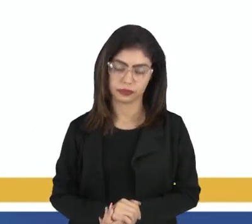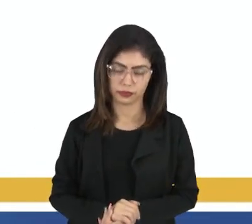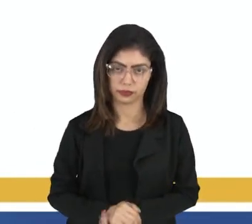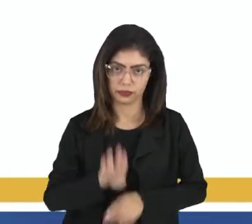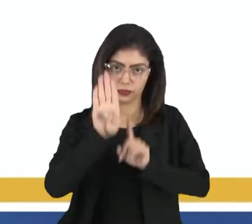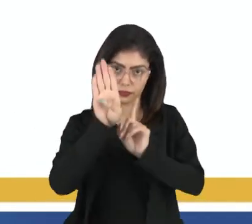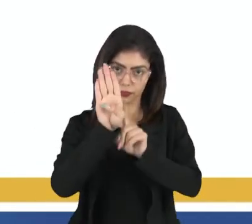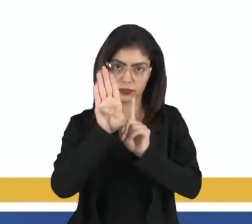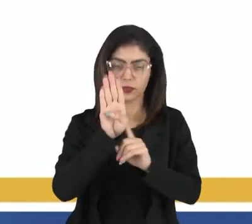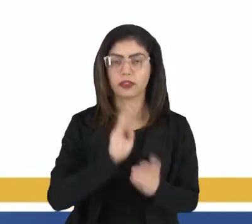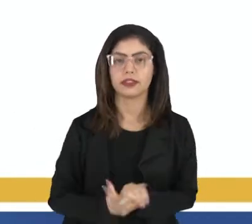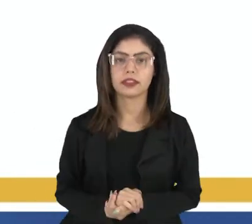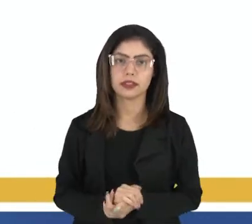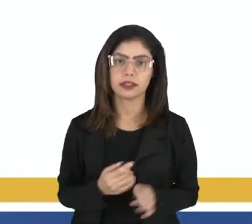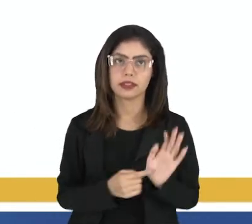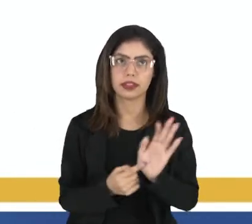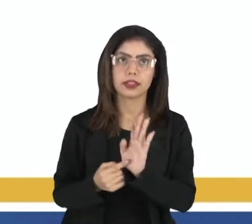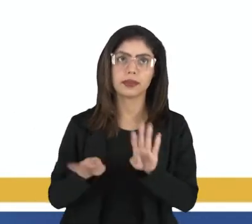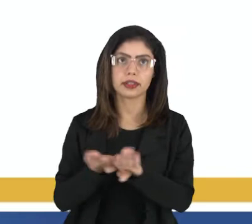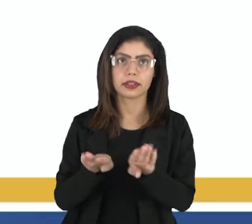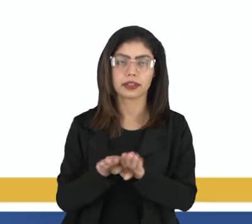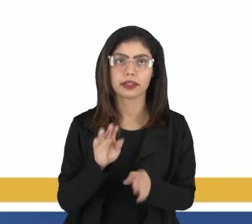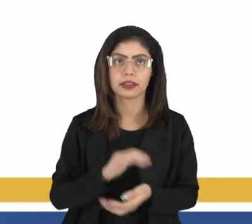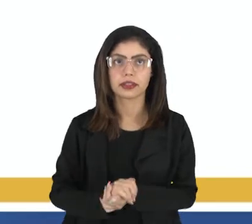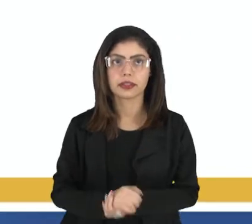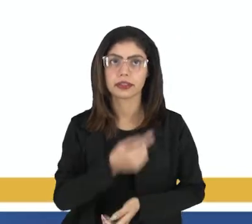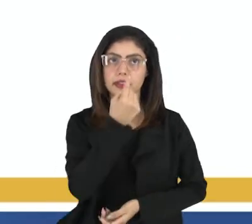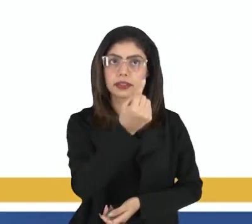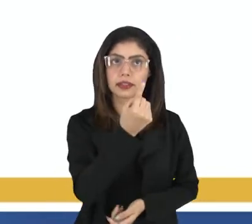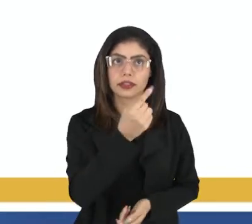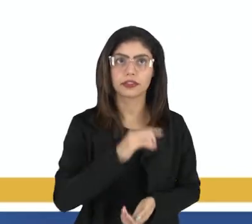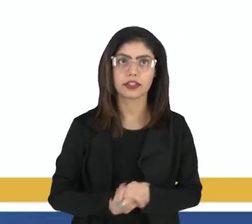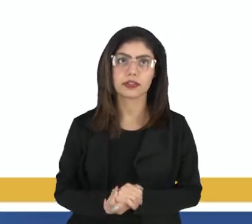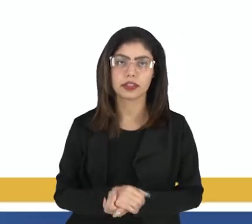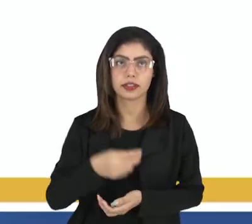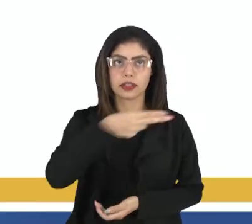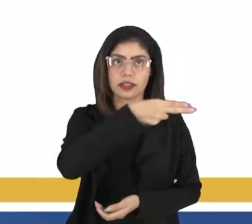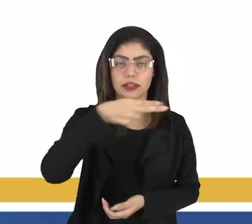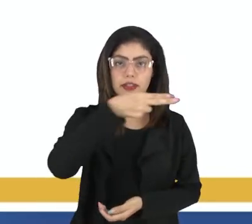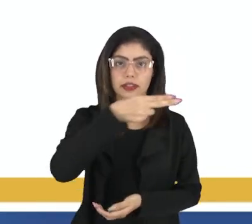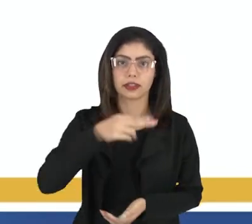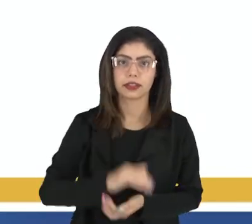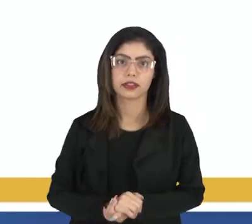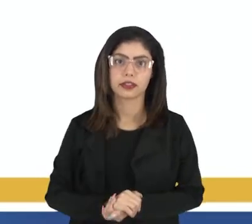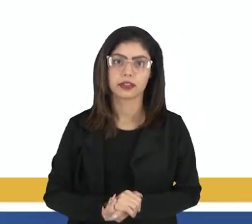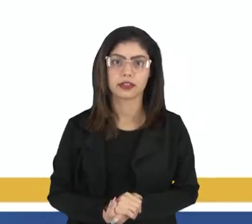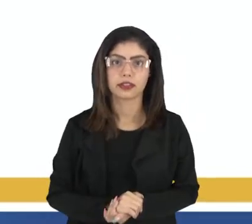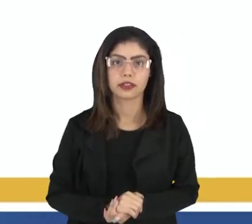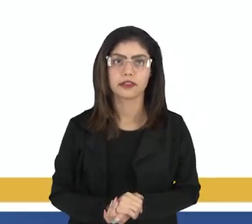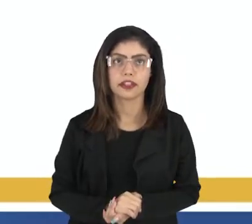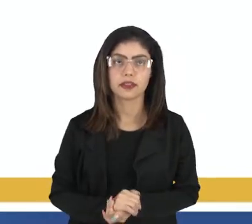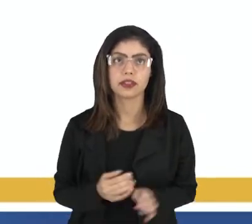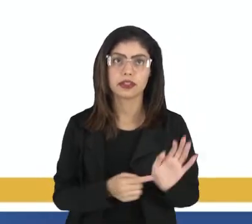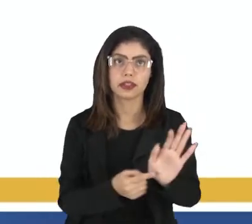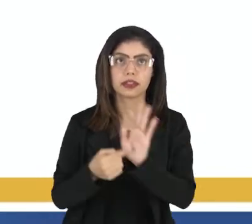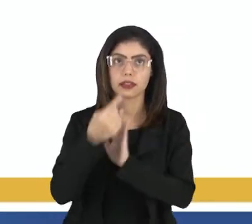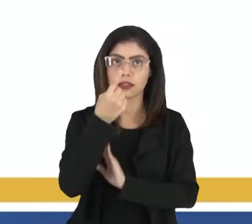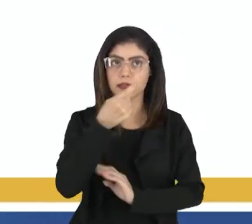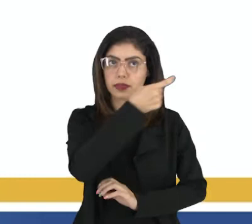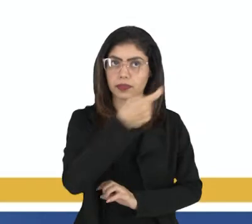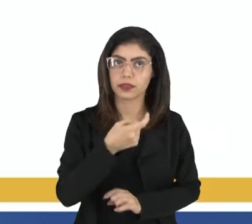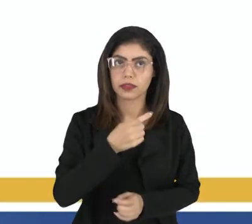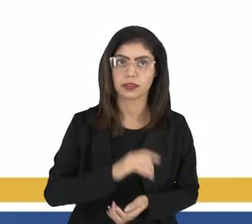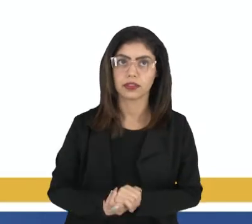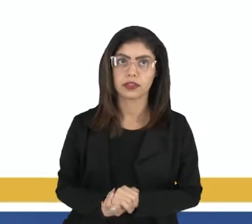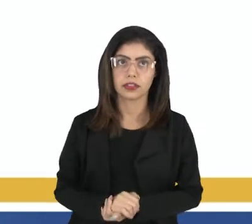Na minha letra B, o meu f agora vale 1. Então, aonde tem x, eu vou colocar 1. Então, vamos